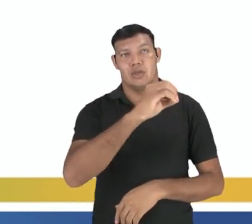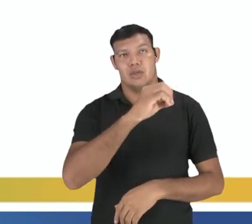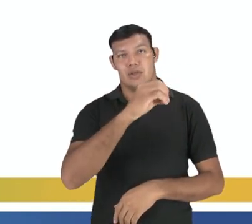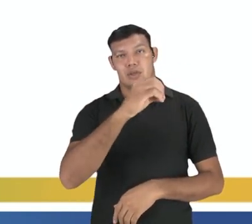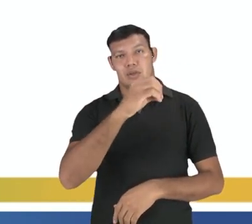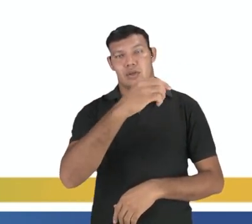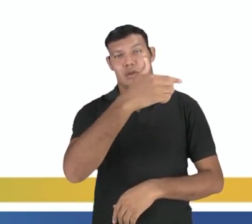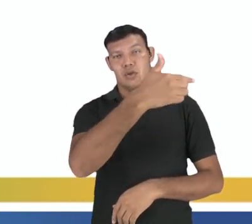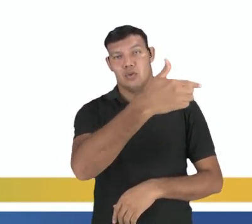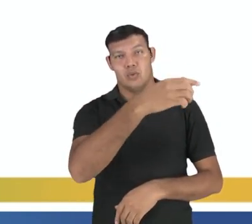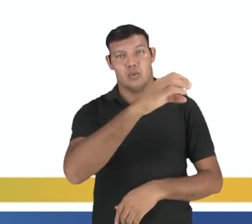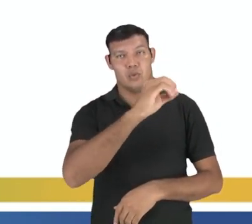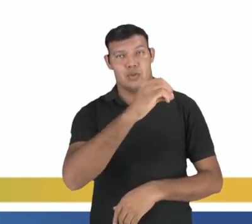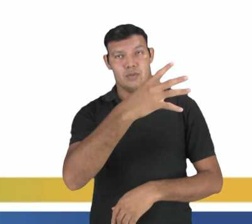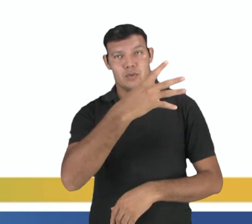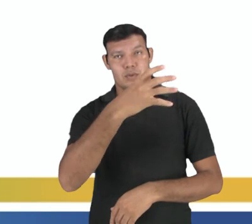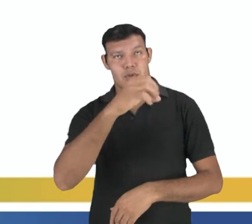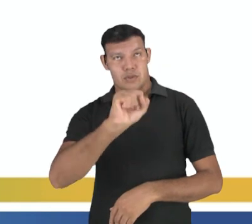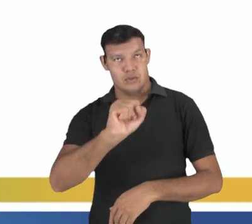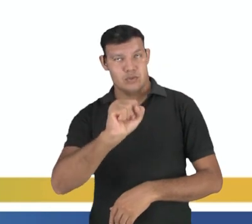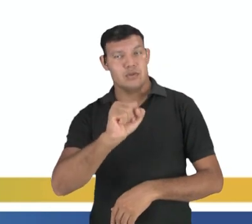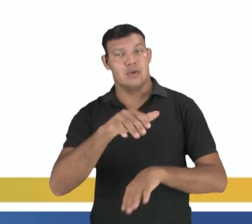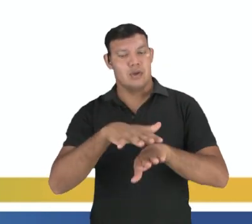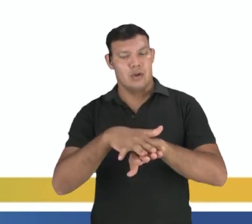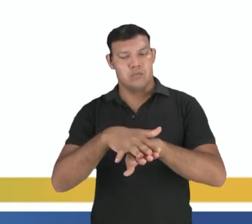2048 tábuas.